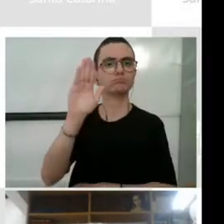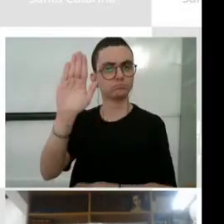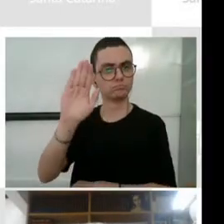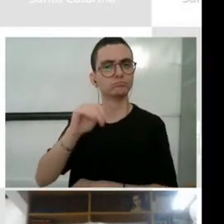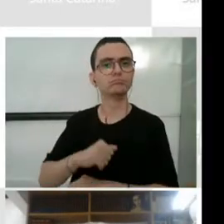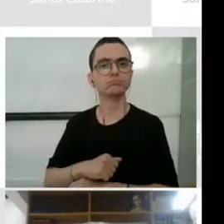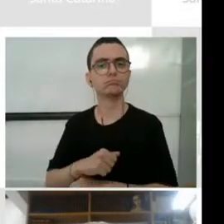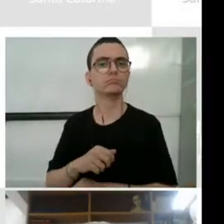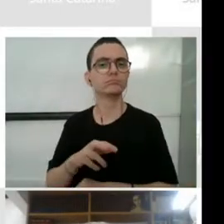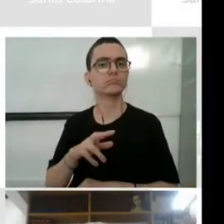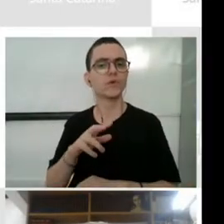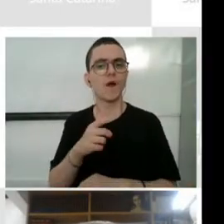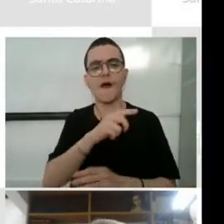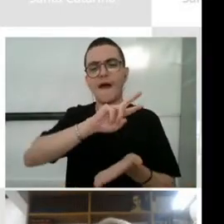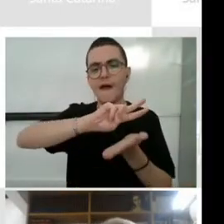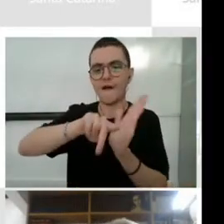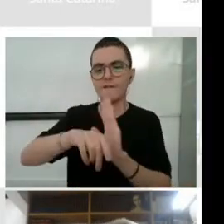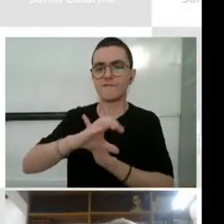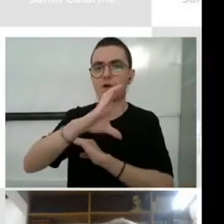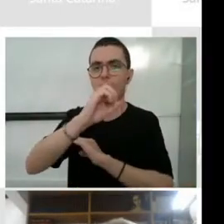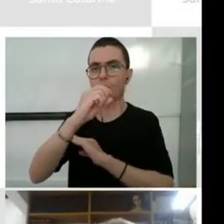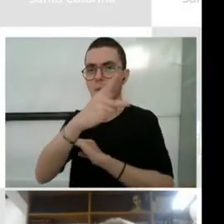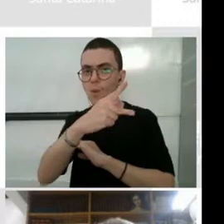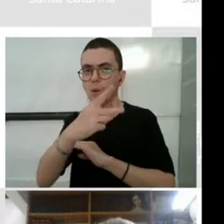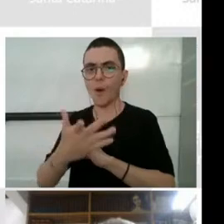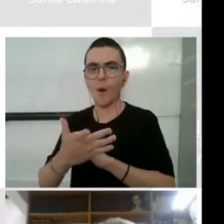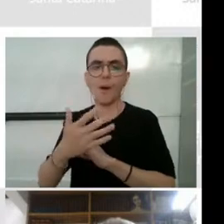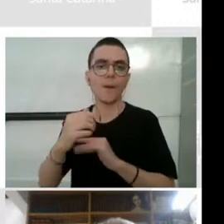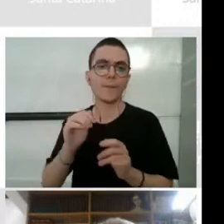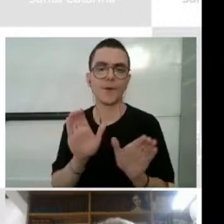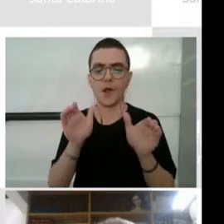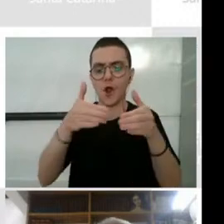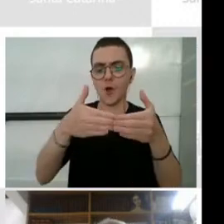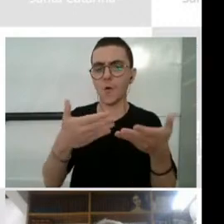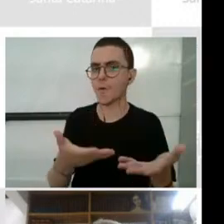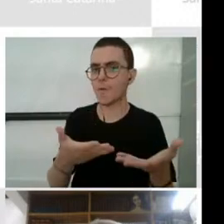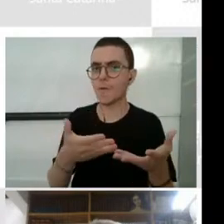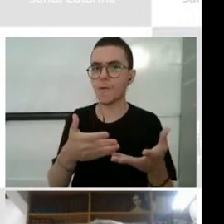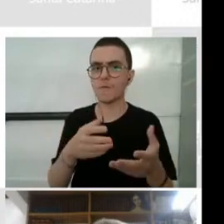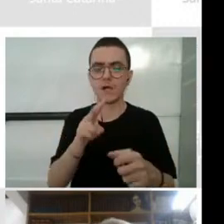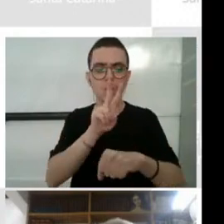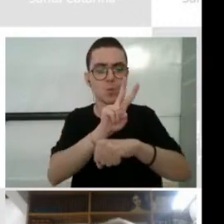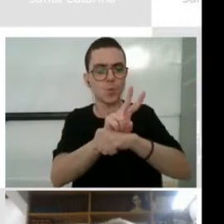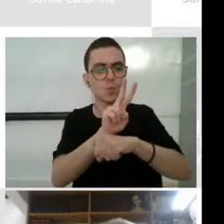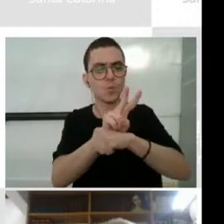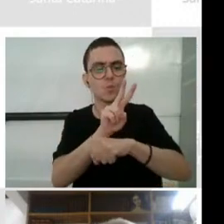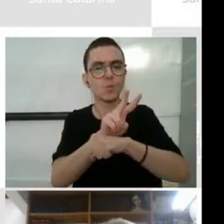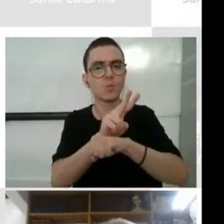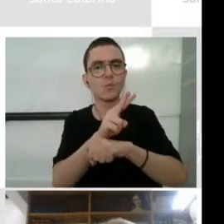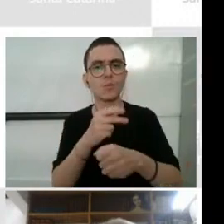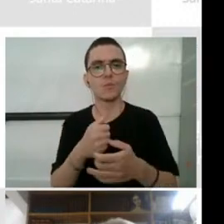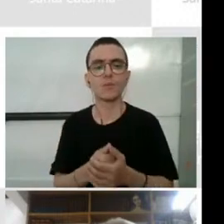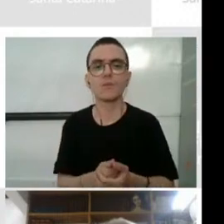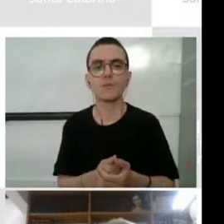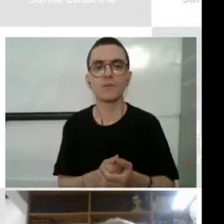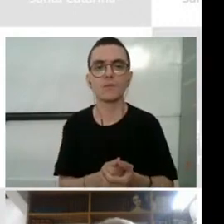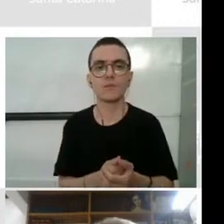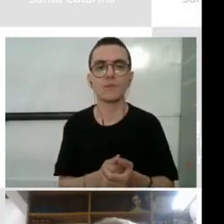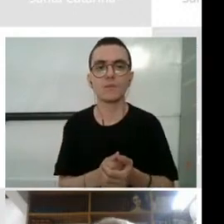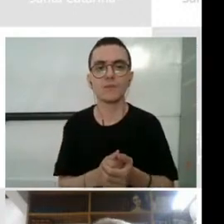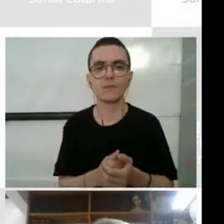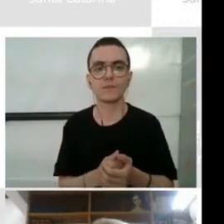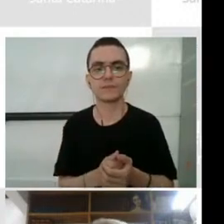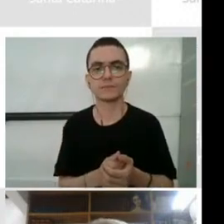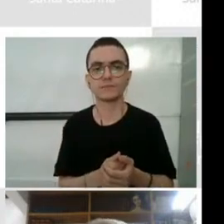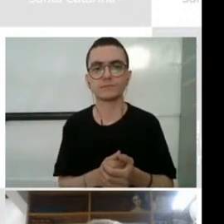nas diversas COPs, né, nas conferências das partes que monitoram a Convenção Quadro